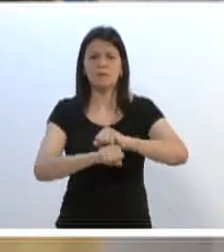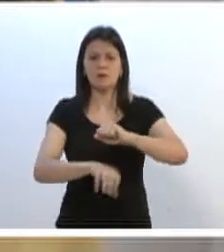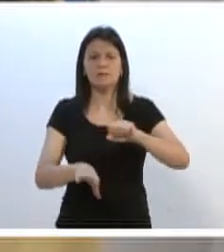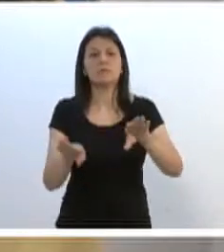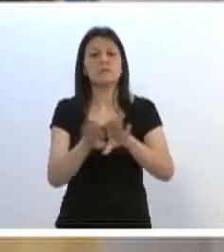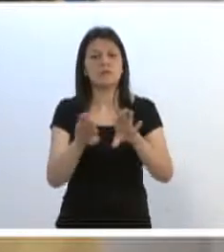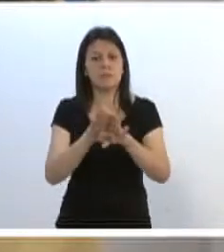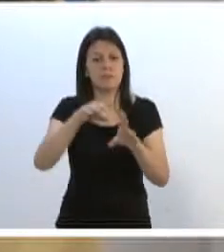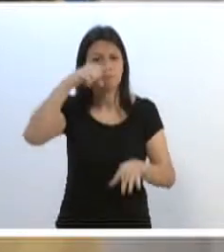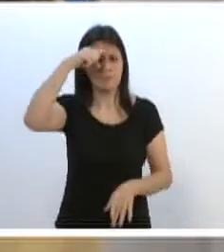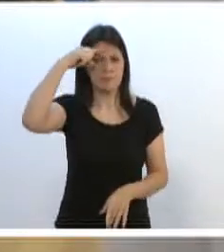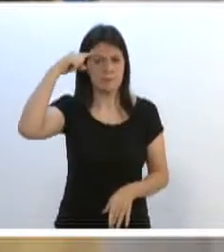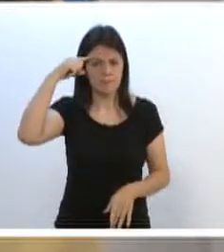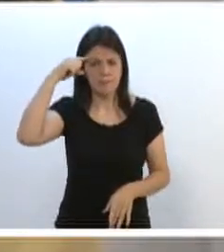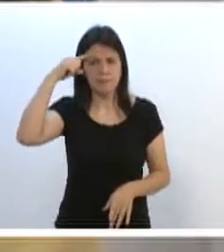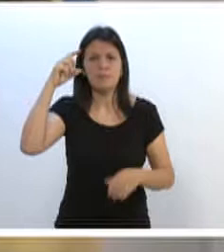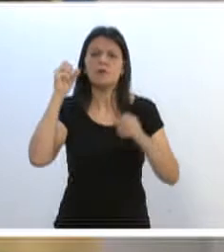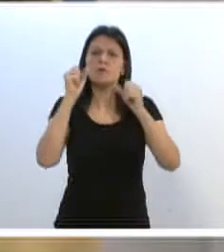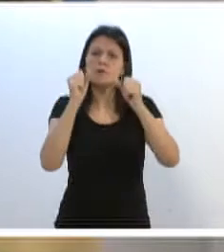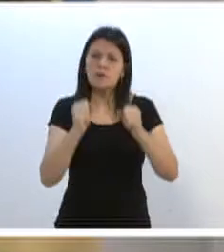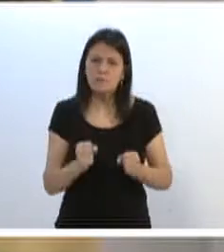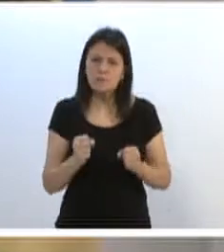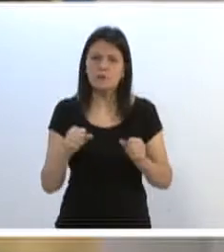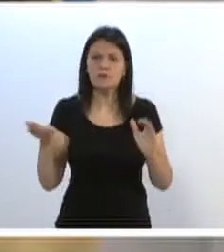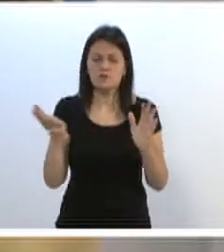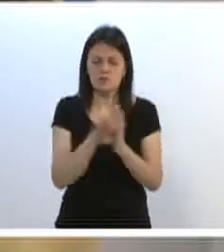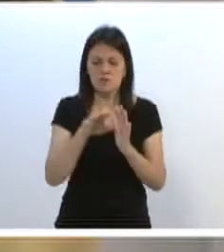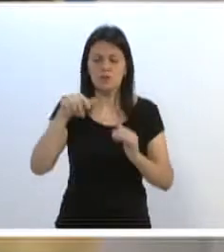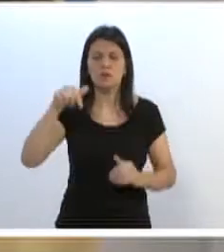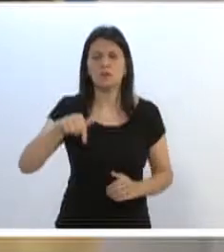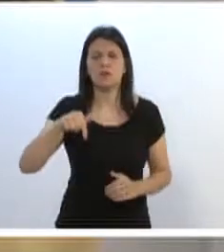presidente, que possa chegar a essa casa